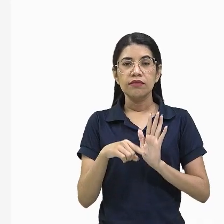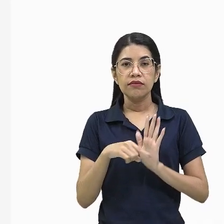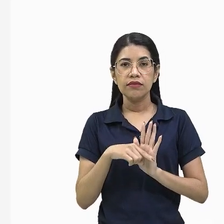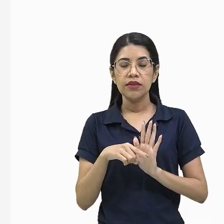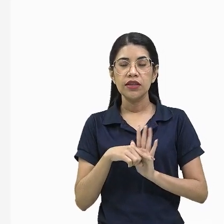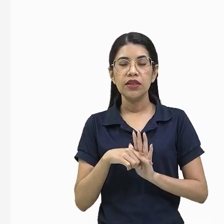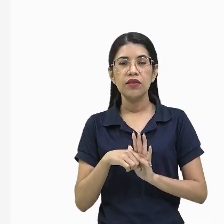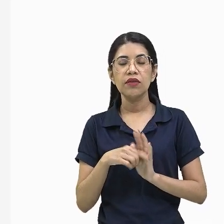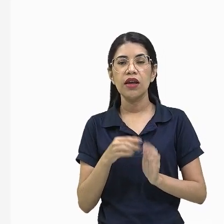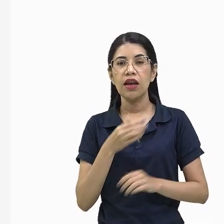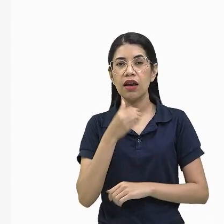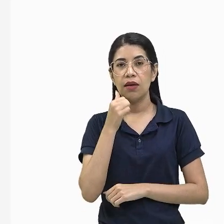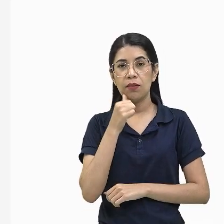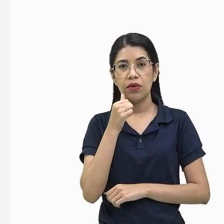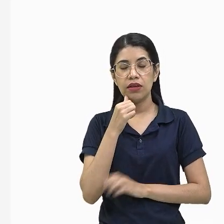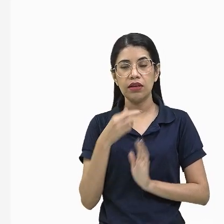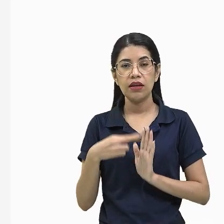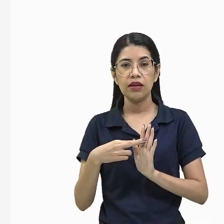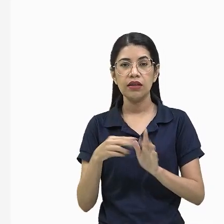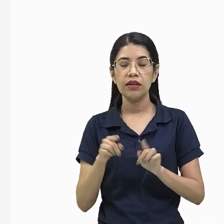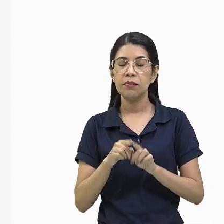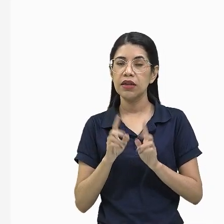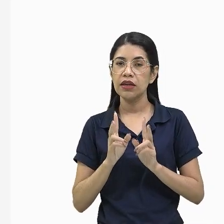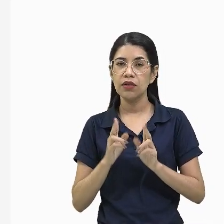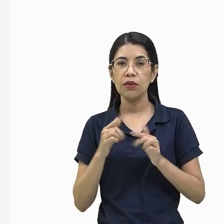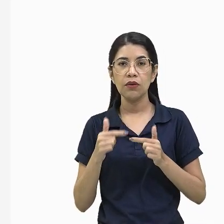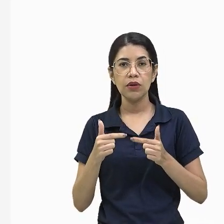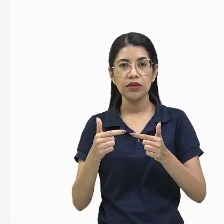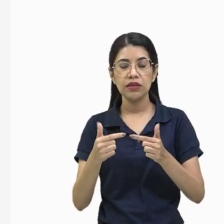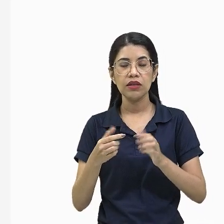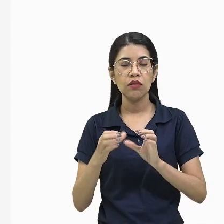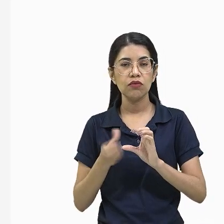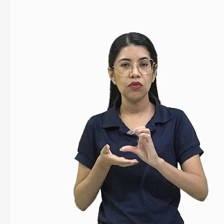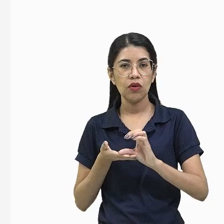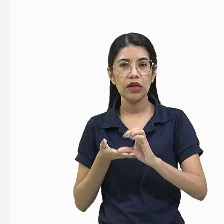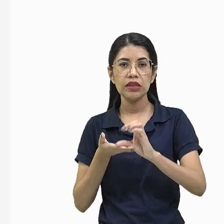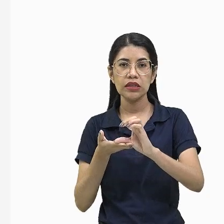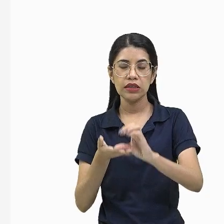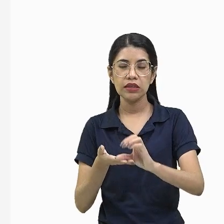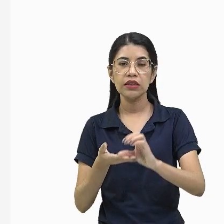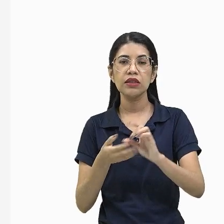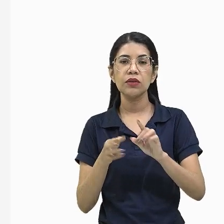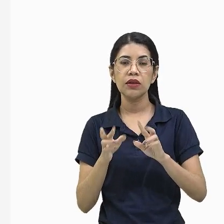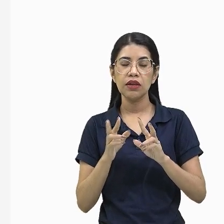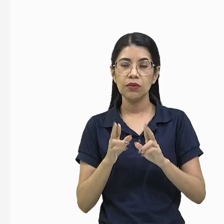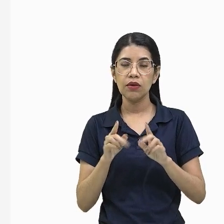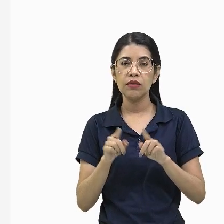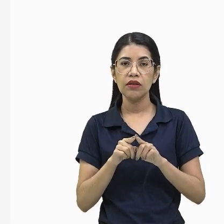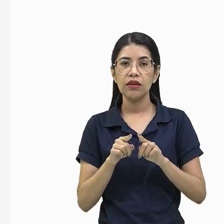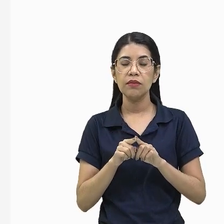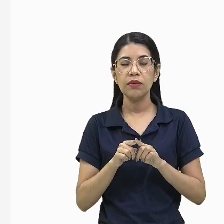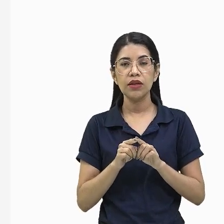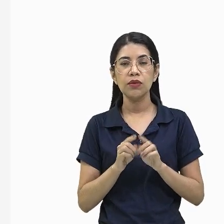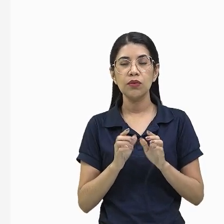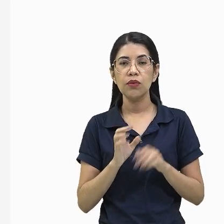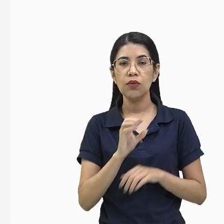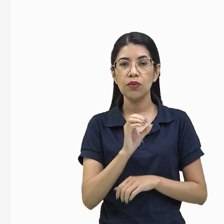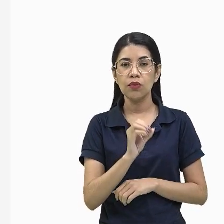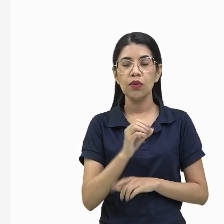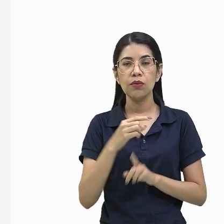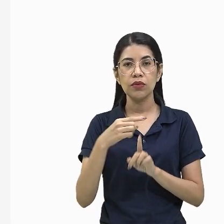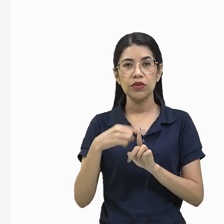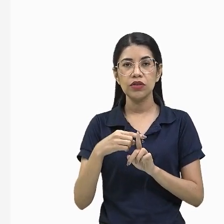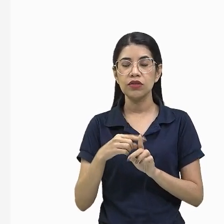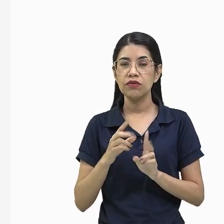moça, e observem que ela também realiza o mesmo gesto, assim como o outro rapaz que representa o grupo O positivo.